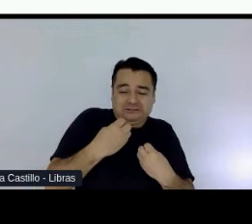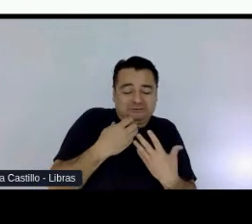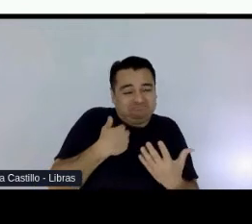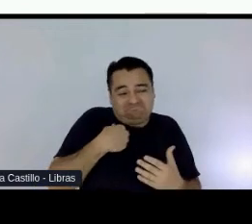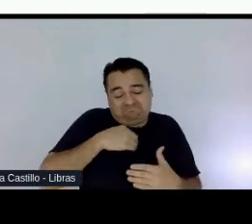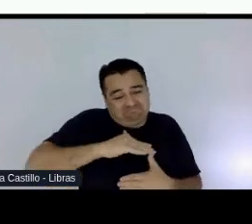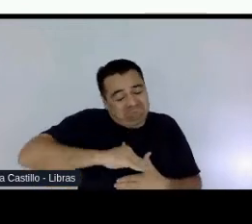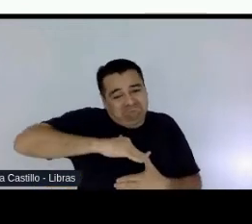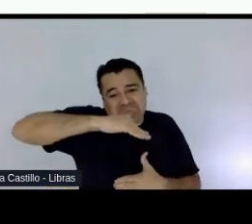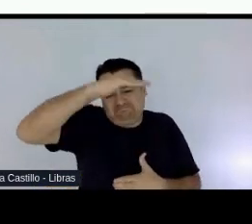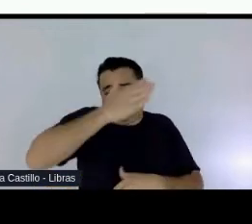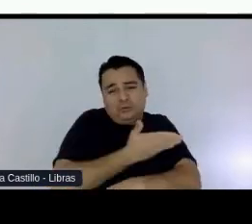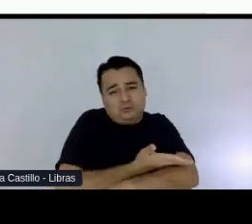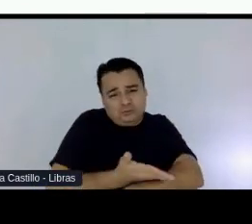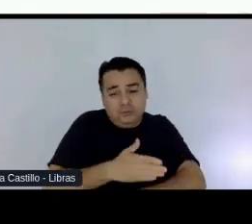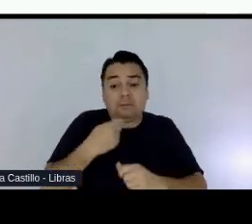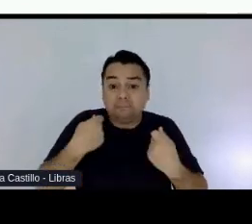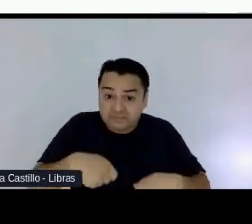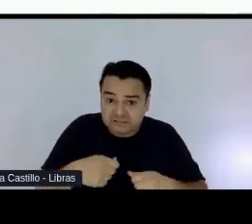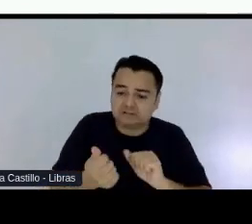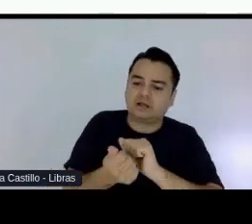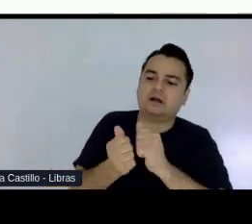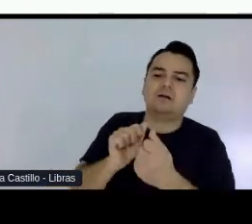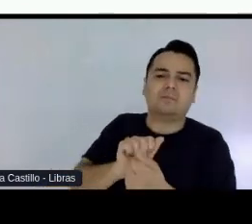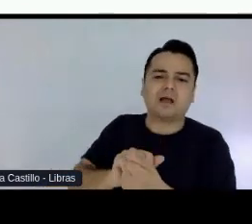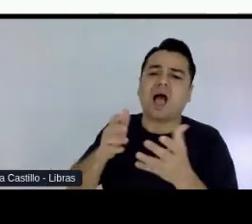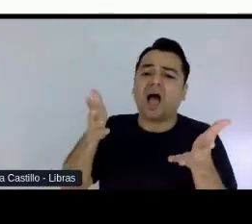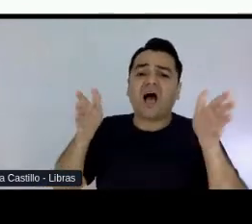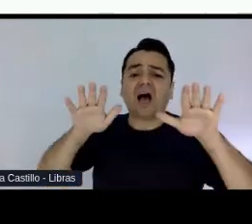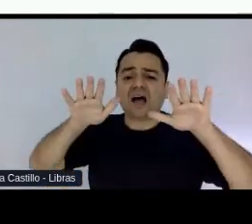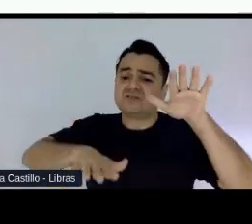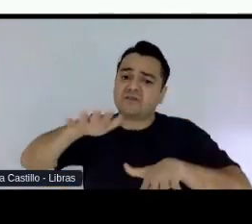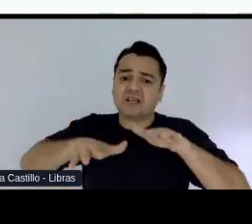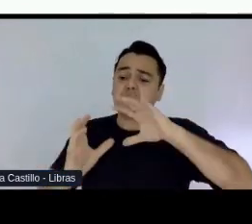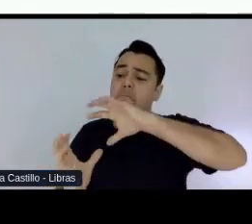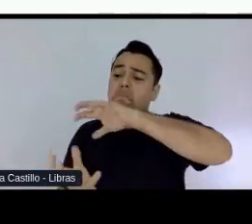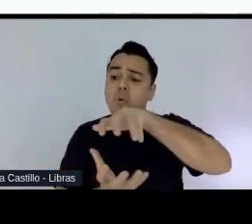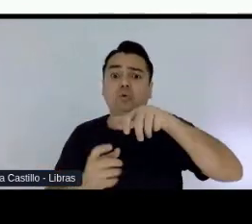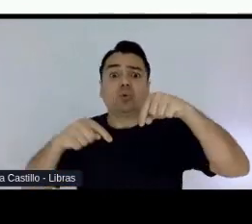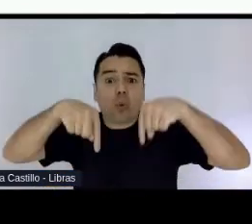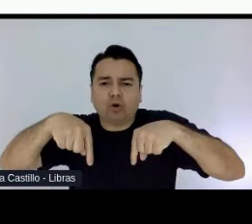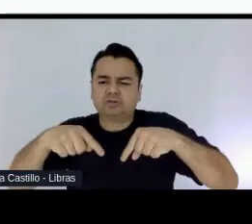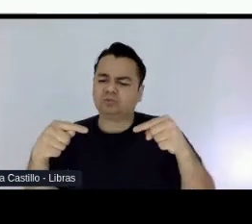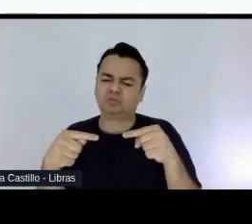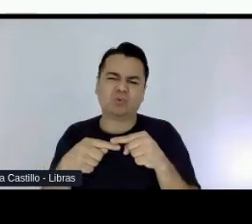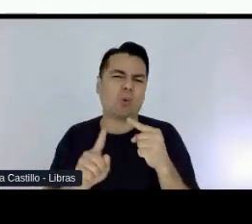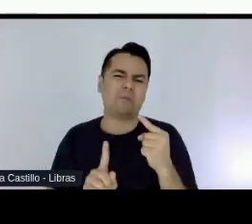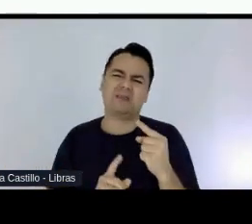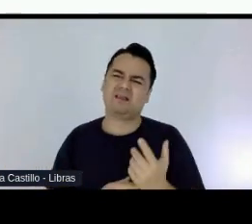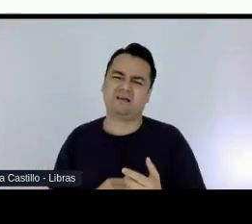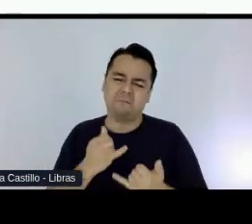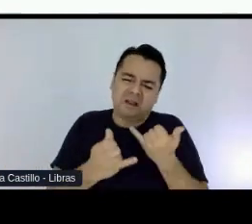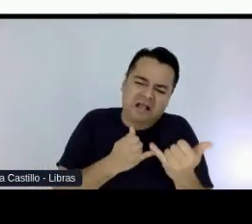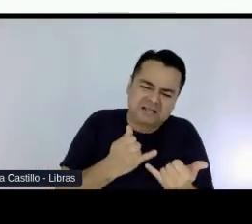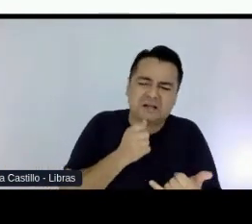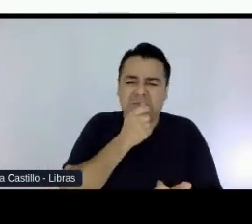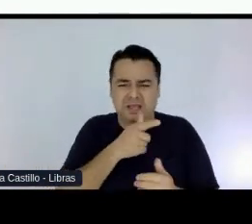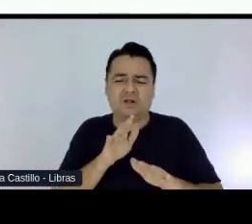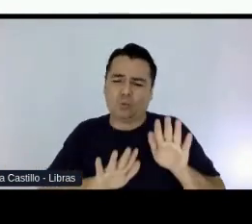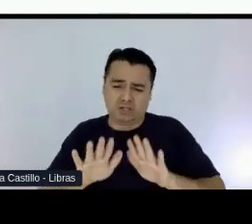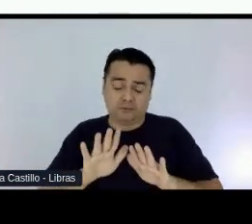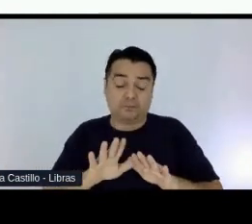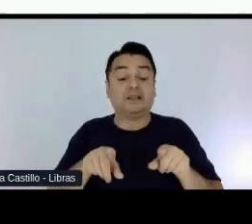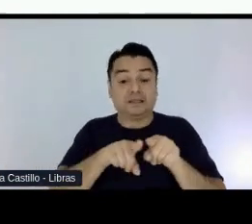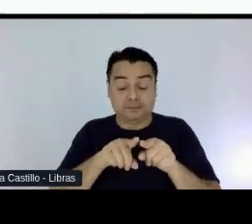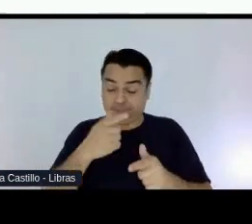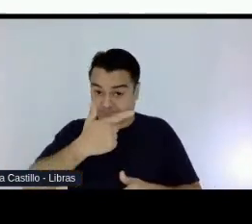mundo atual, né? Perguntar. Isso daqui é muito legal. Quando você tiver dúvida de alguma coisa,